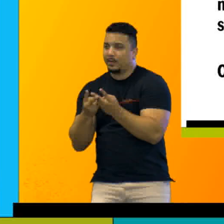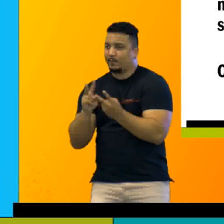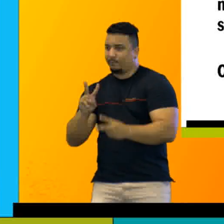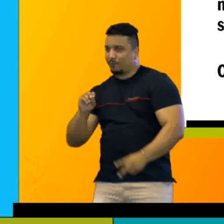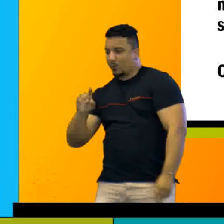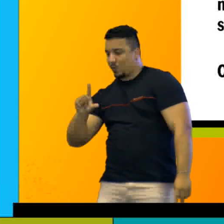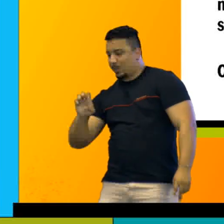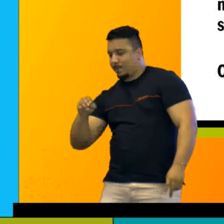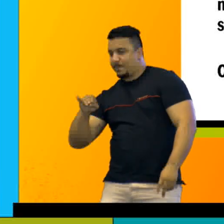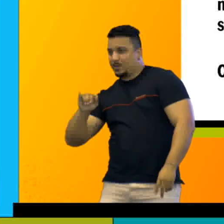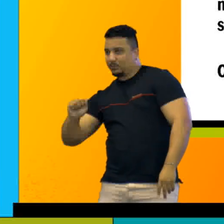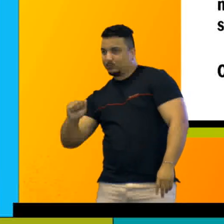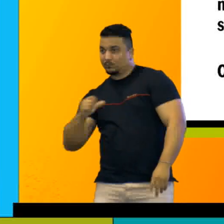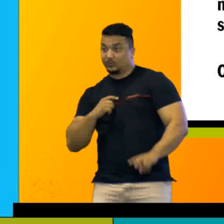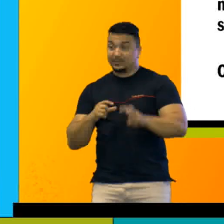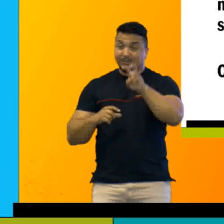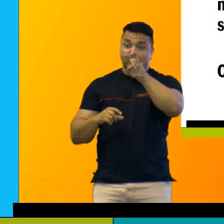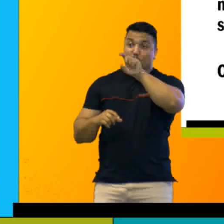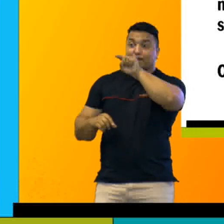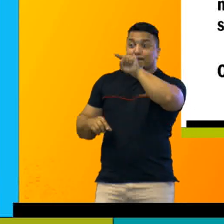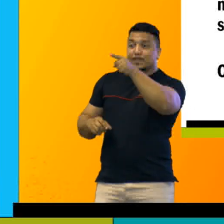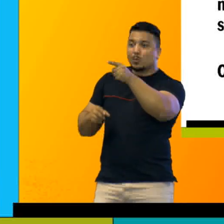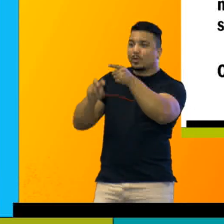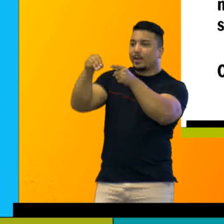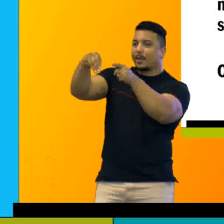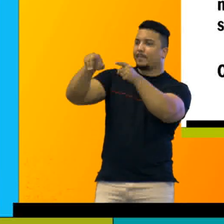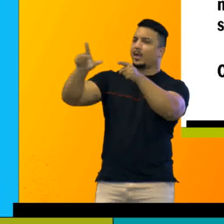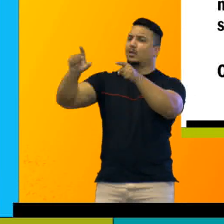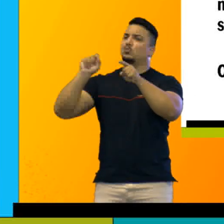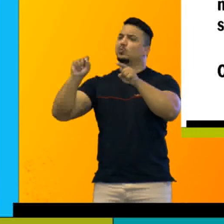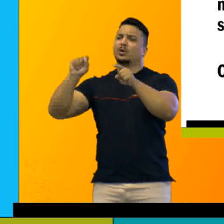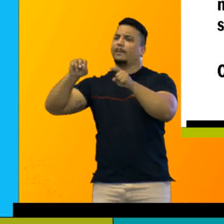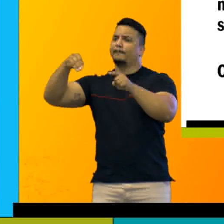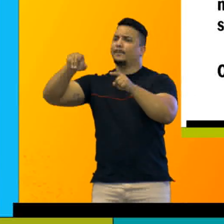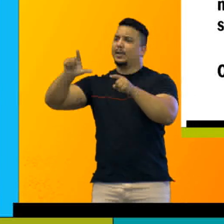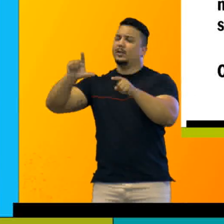unidade. 5.000 ml. O que é ml?